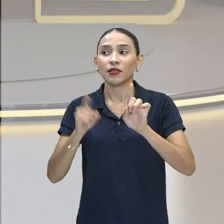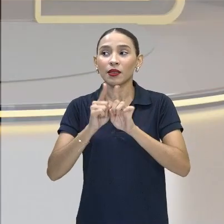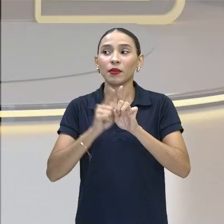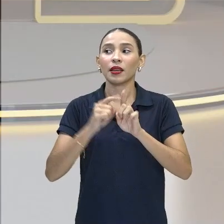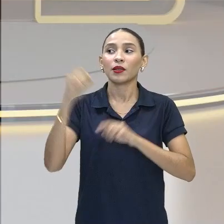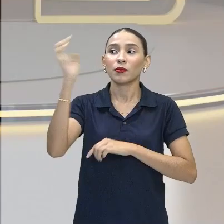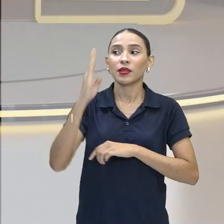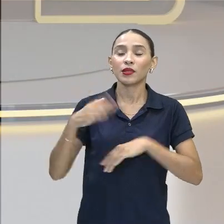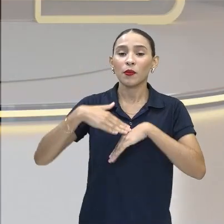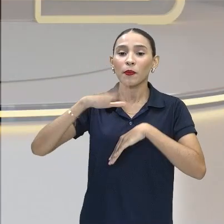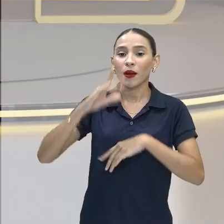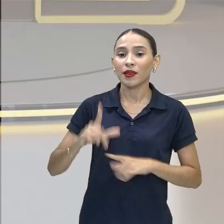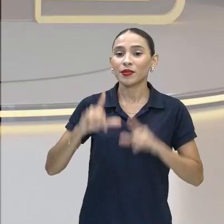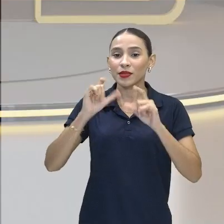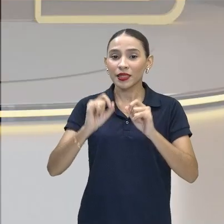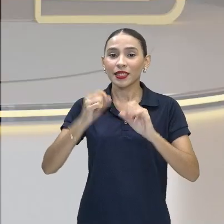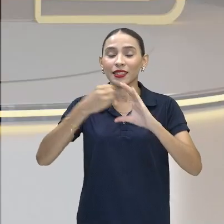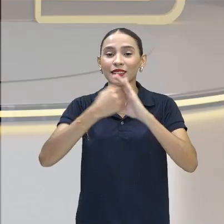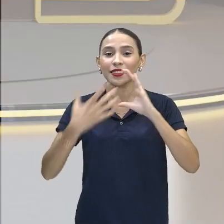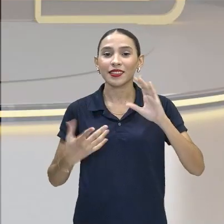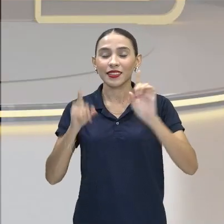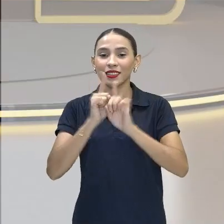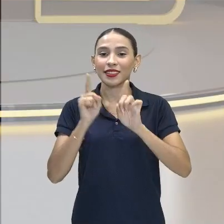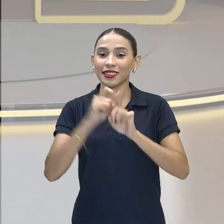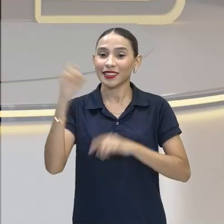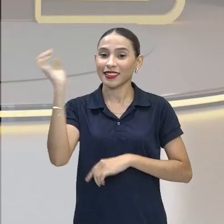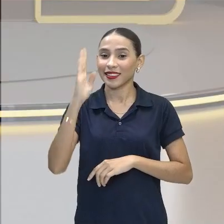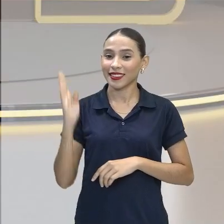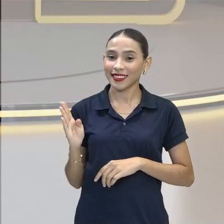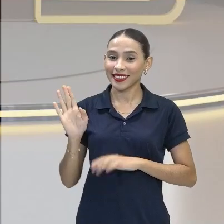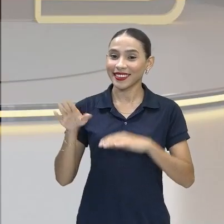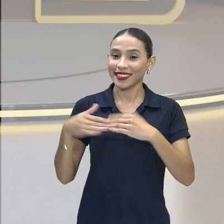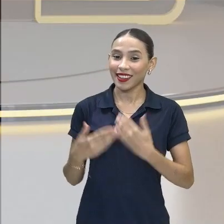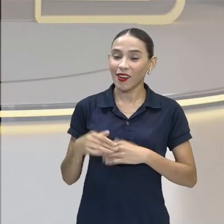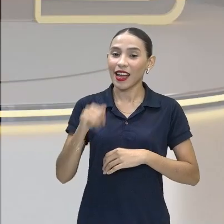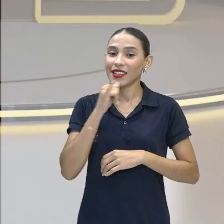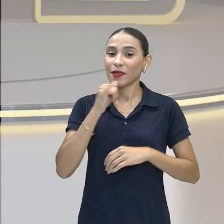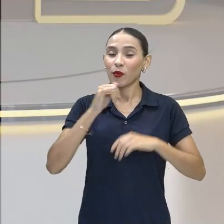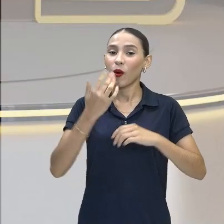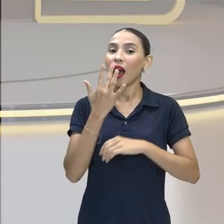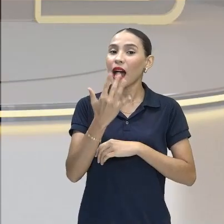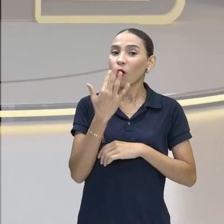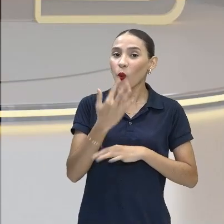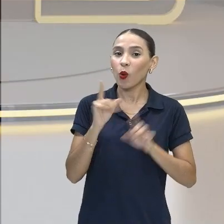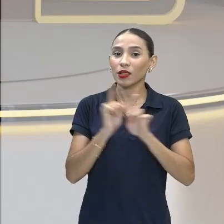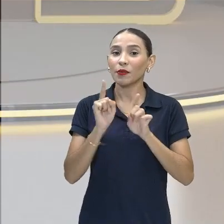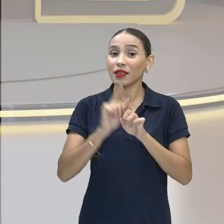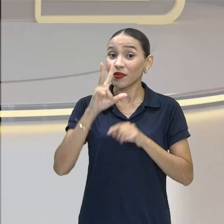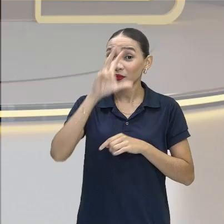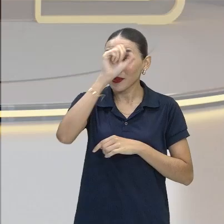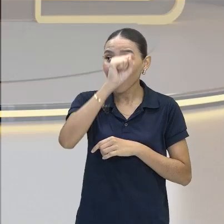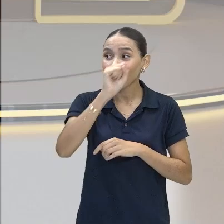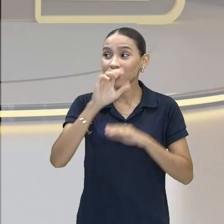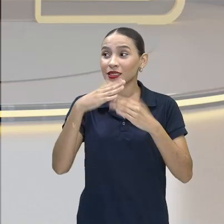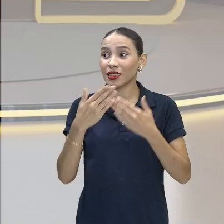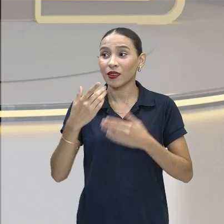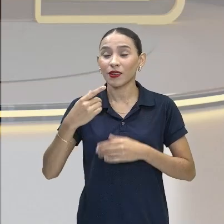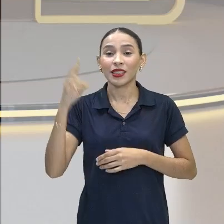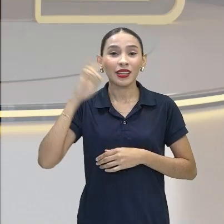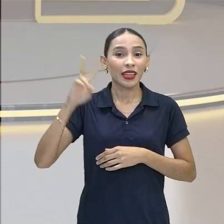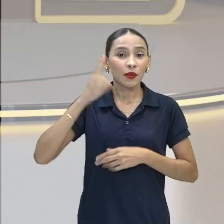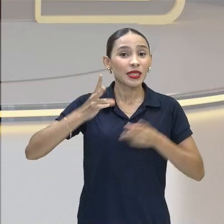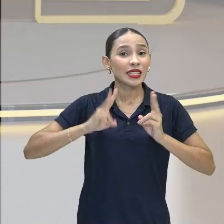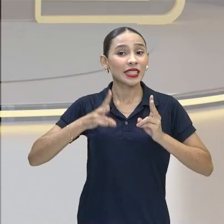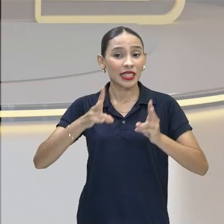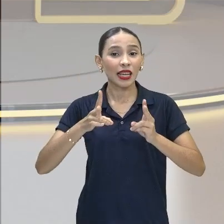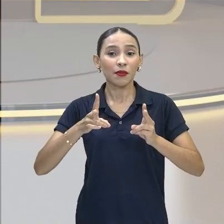Brasil, mas com características brasileiras. Tanto é que as cores vão estar muito presentes. Exato. E aí, lembrem-se sempre